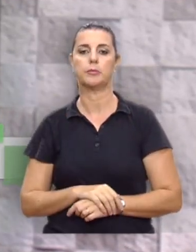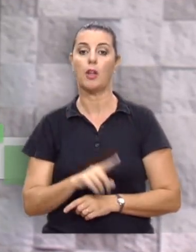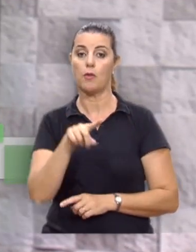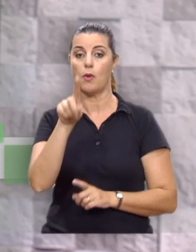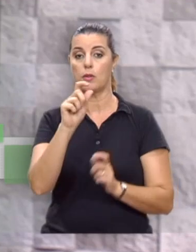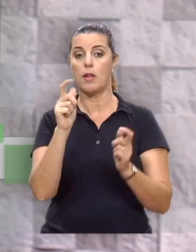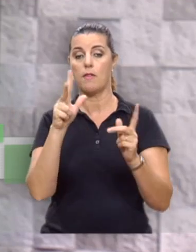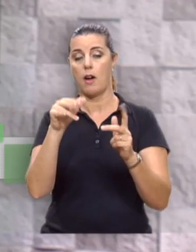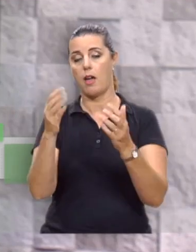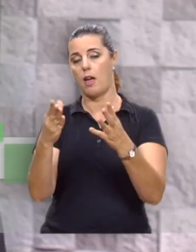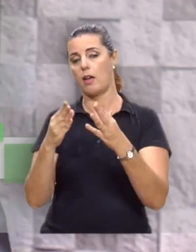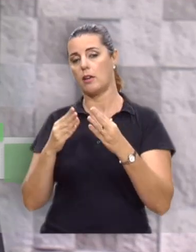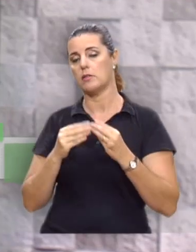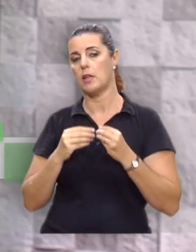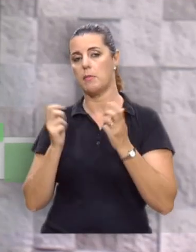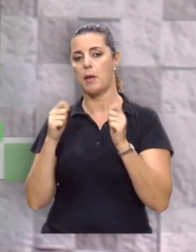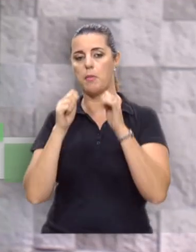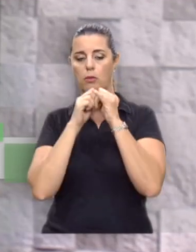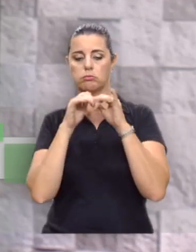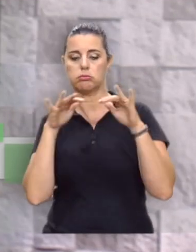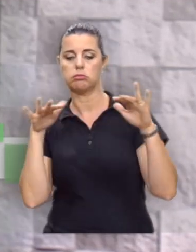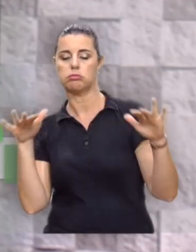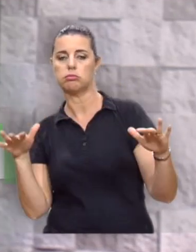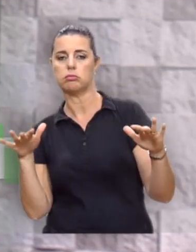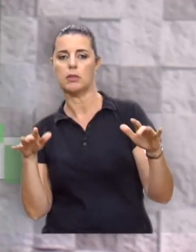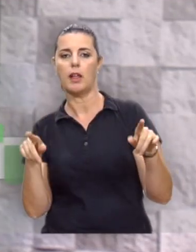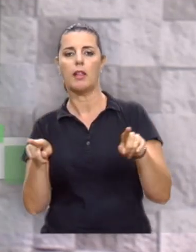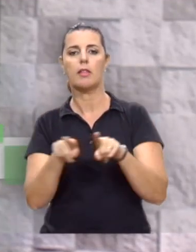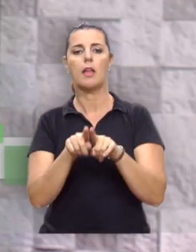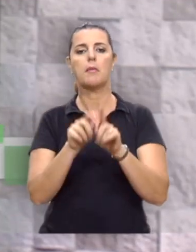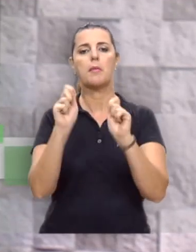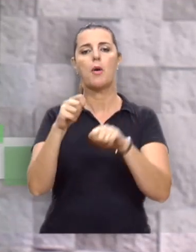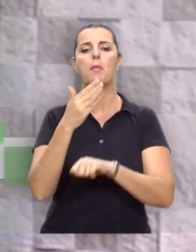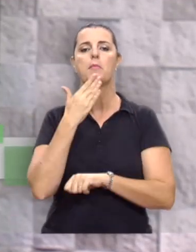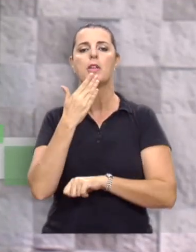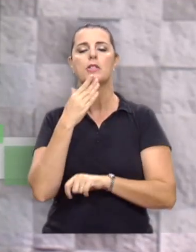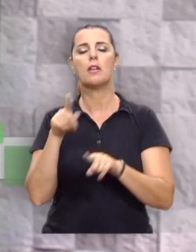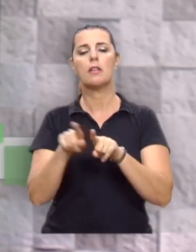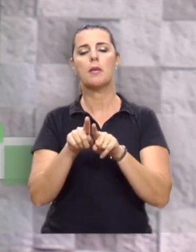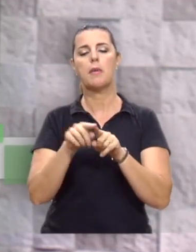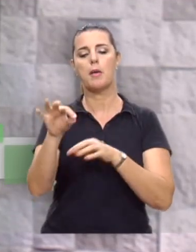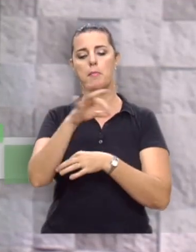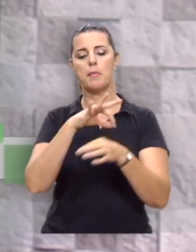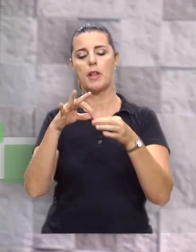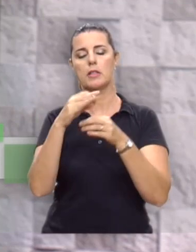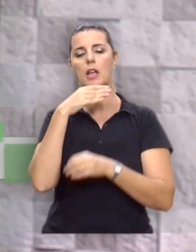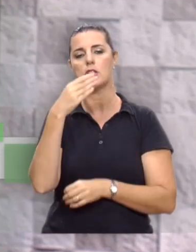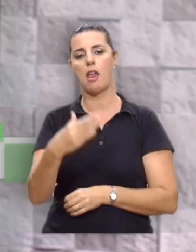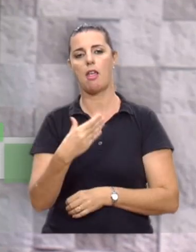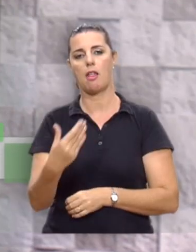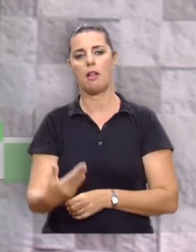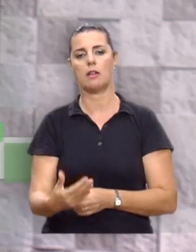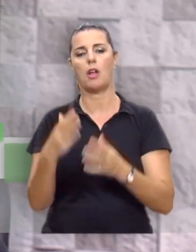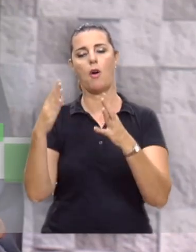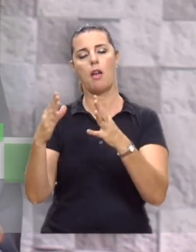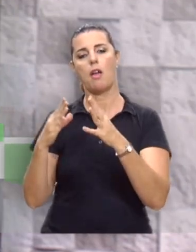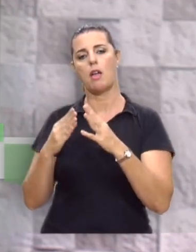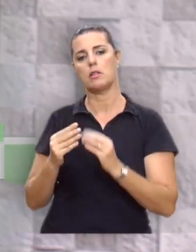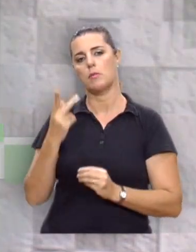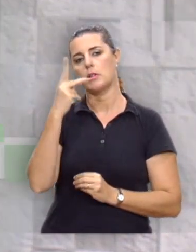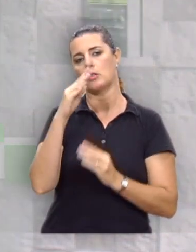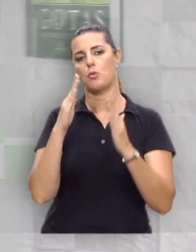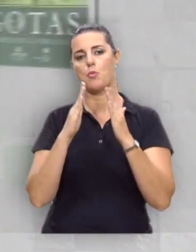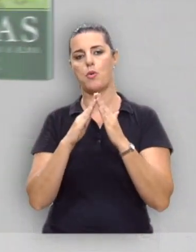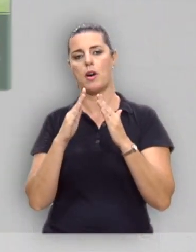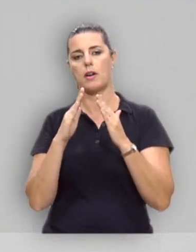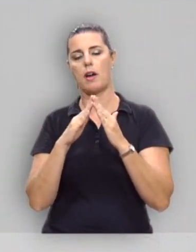11 9 47 18 94 50, e você vai receber, vai poder compartilhar essa mensagem, e você pode pedir também para receber um presente de Natal. Você pode